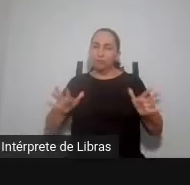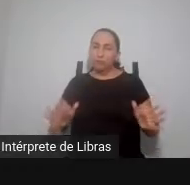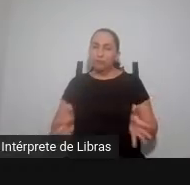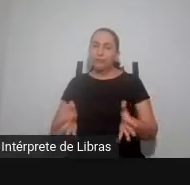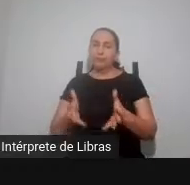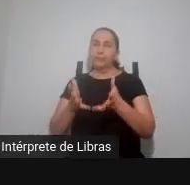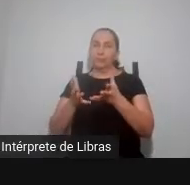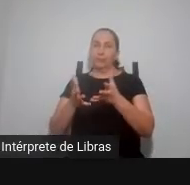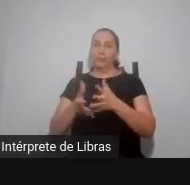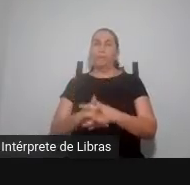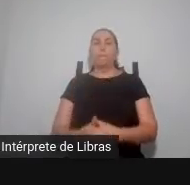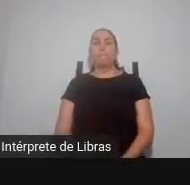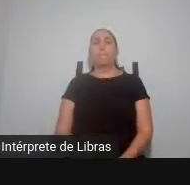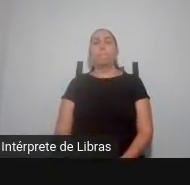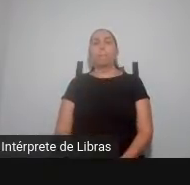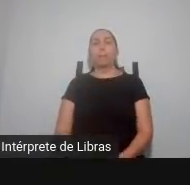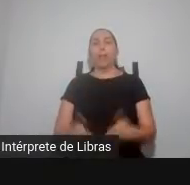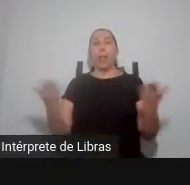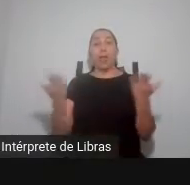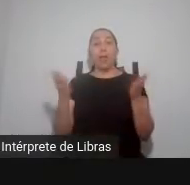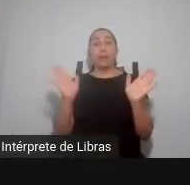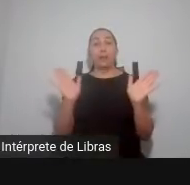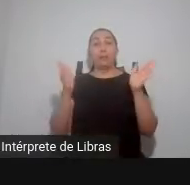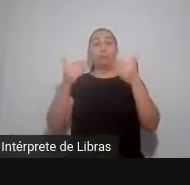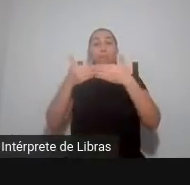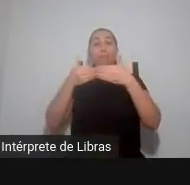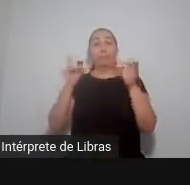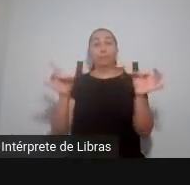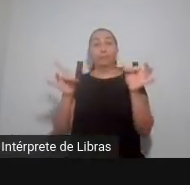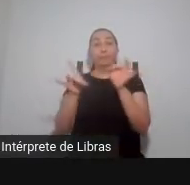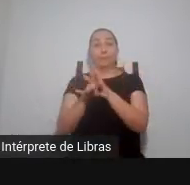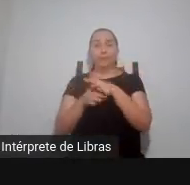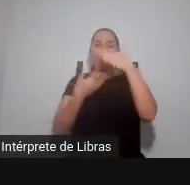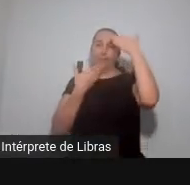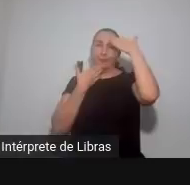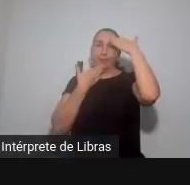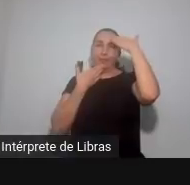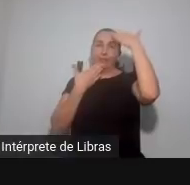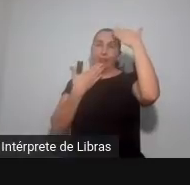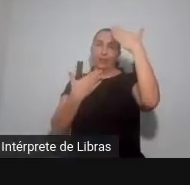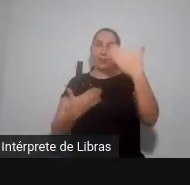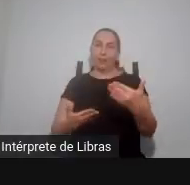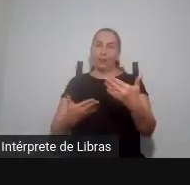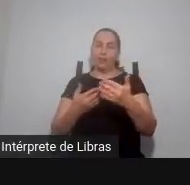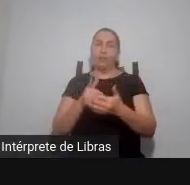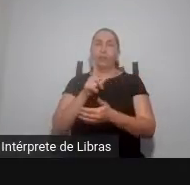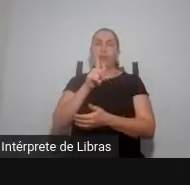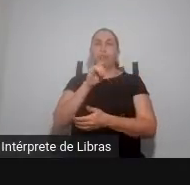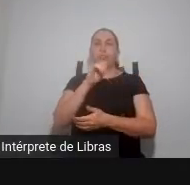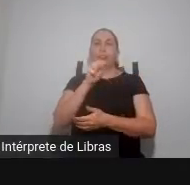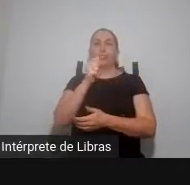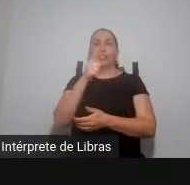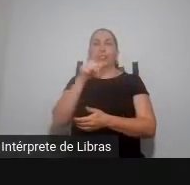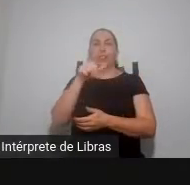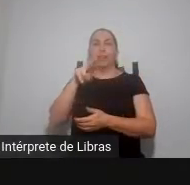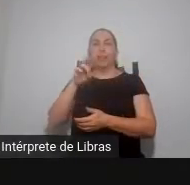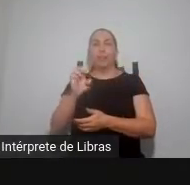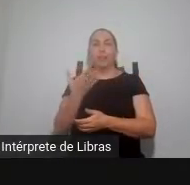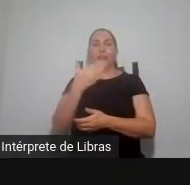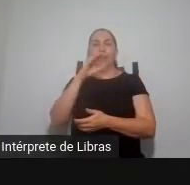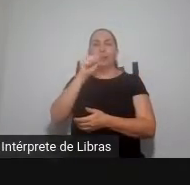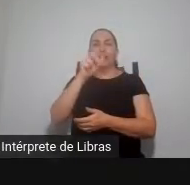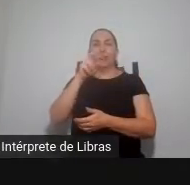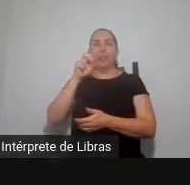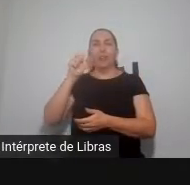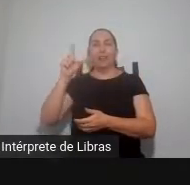só. Então, para a gente fechar, eu vou falando aqui. Pessoal, obrigada. Ó, Gislene, Carol, Martins, Sandra, Carla,